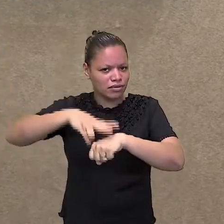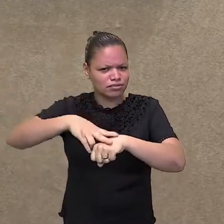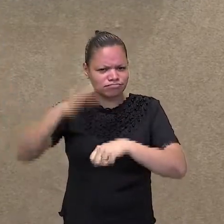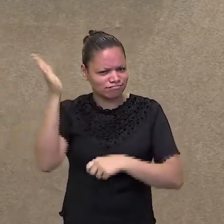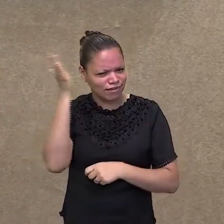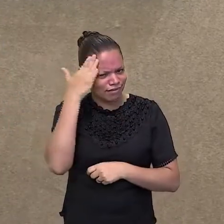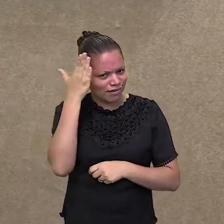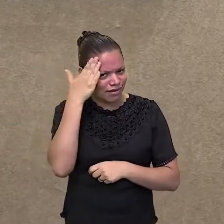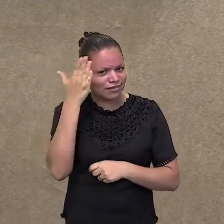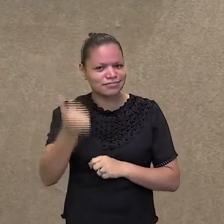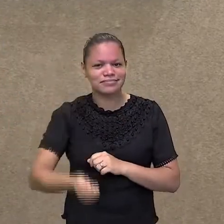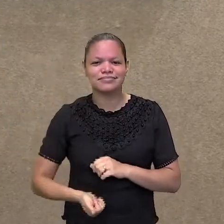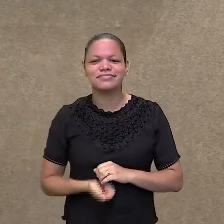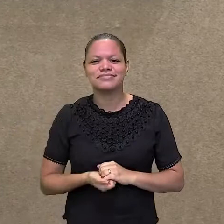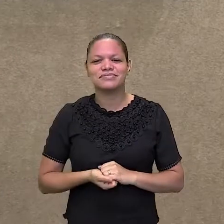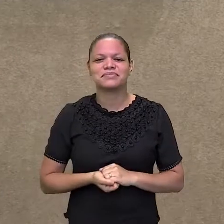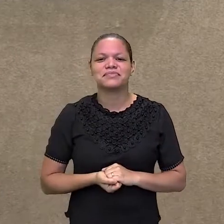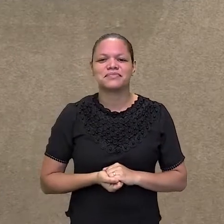vamos prosseguir.